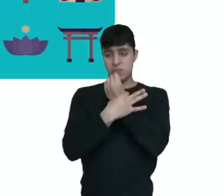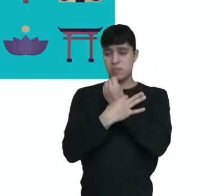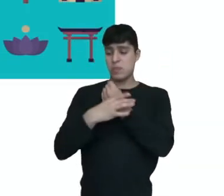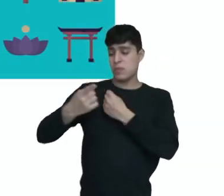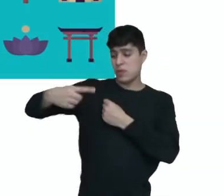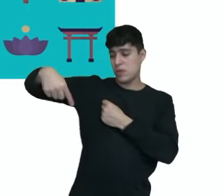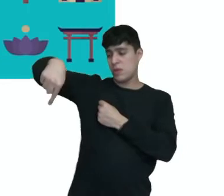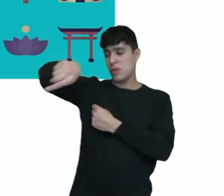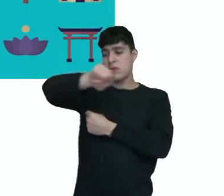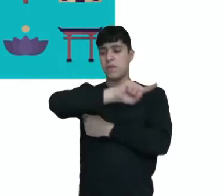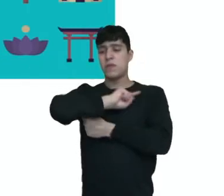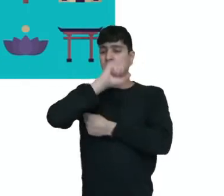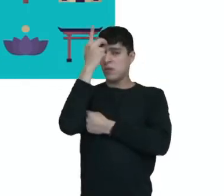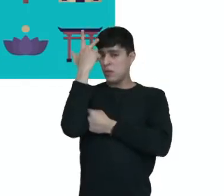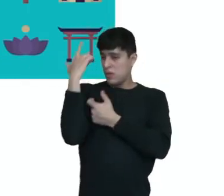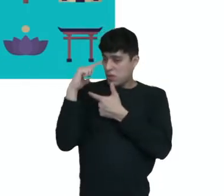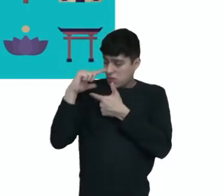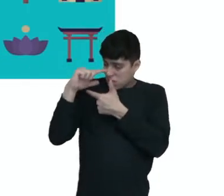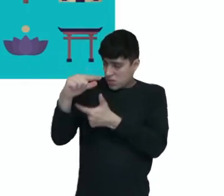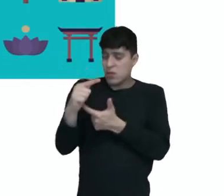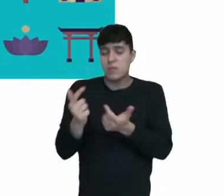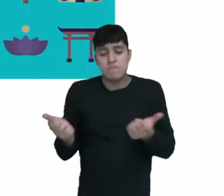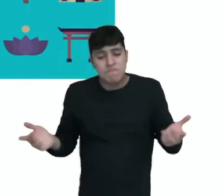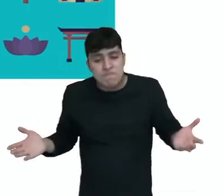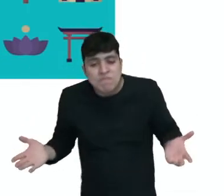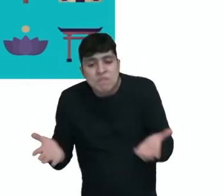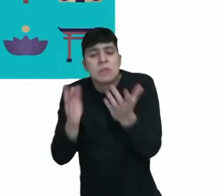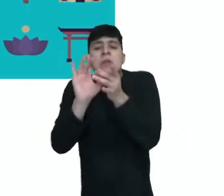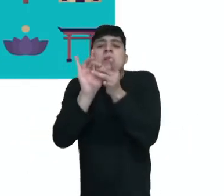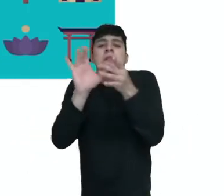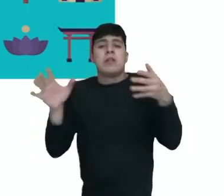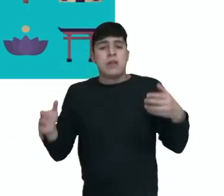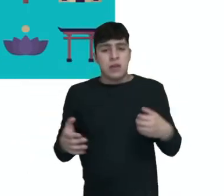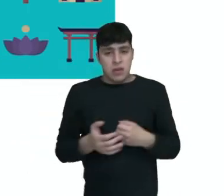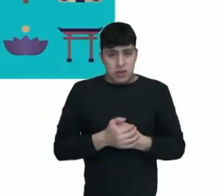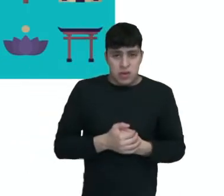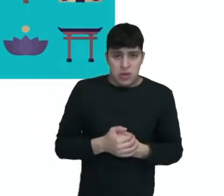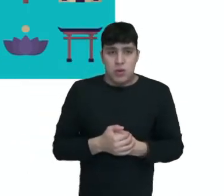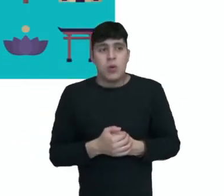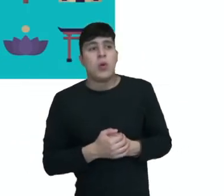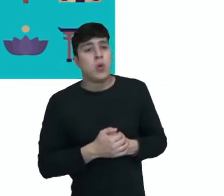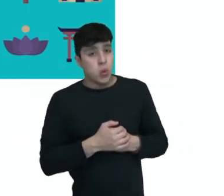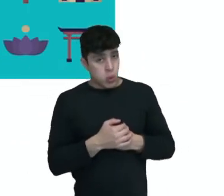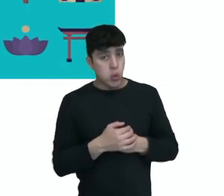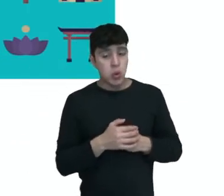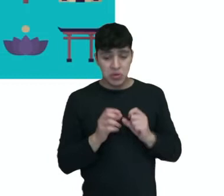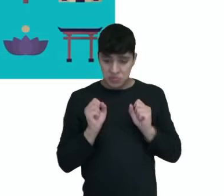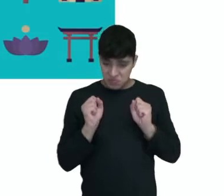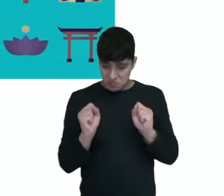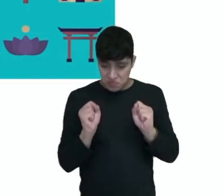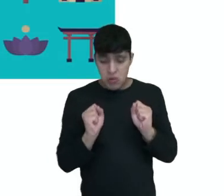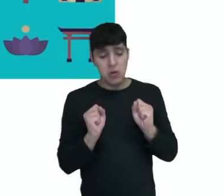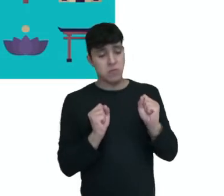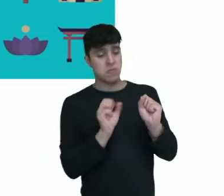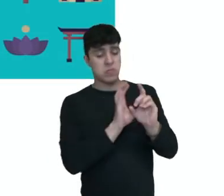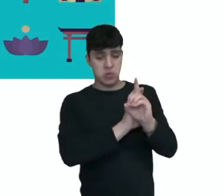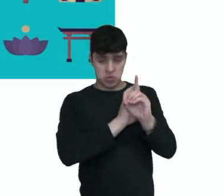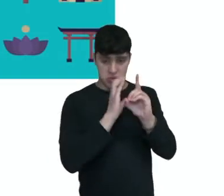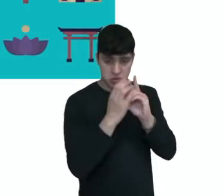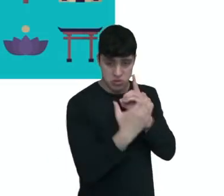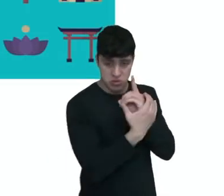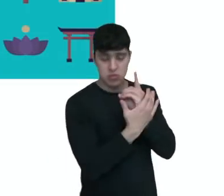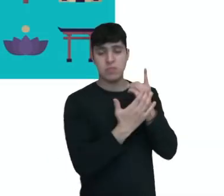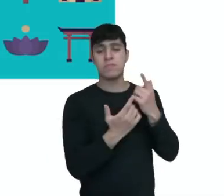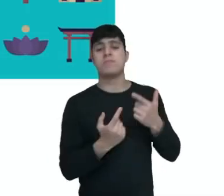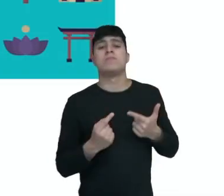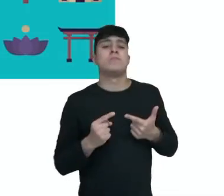liturgias. Vamos ver com bastante calma, né? Olha, tá dizendo que é assegurado o exercício de culto, né? Tá